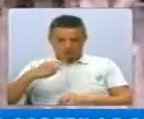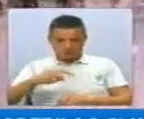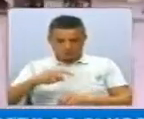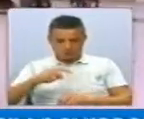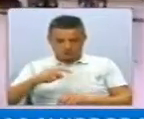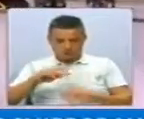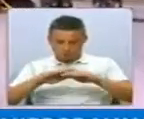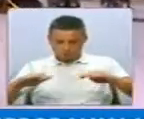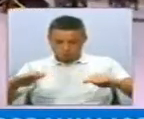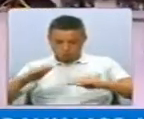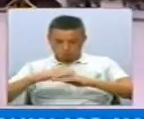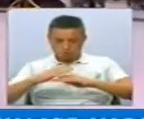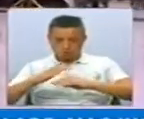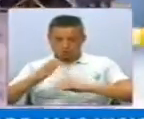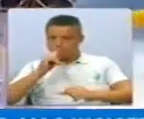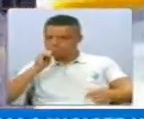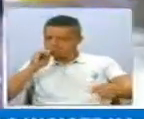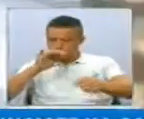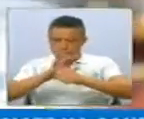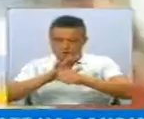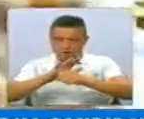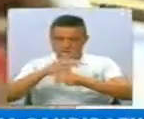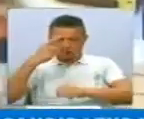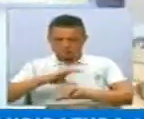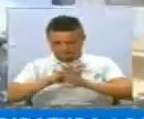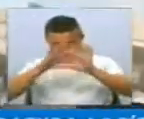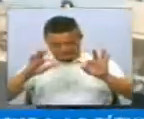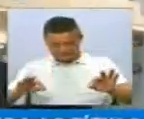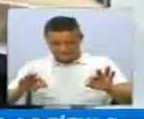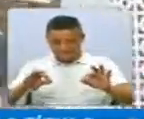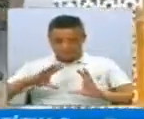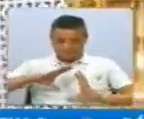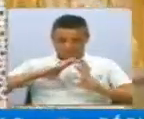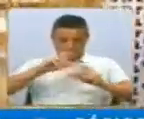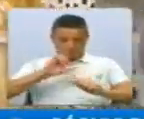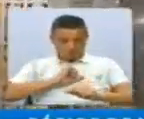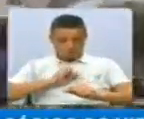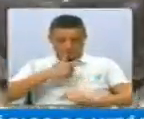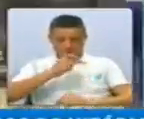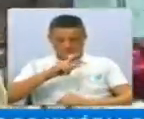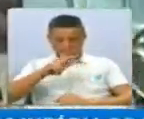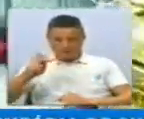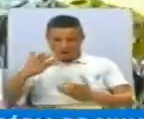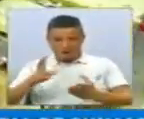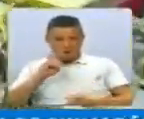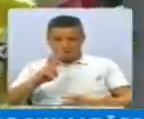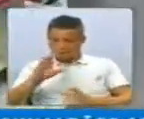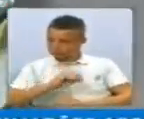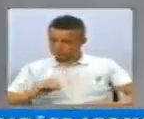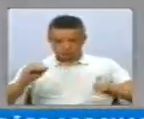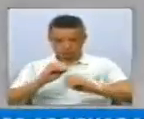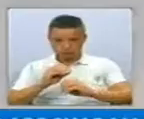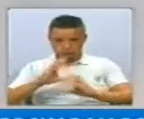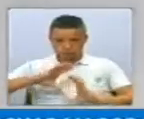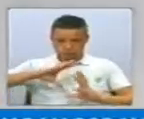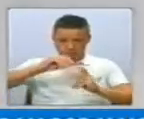a superfície tinha oceanos, tal como os oceanos que encontramos na Terra. Hoje em dia olhamos para Marte e não encontramos absolutamente nada disto. Isto quer dizer o quê? Quer dizer que a